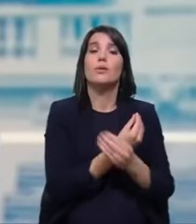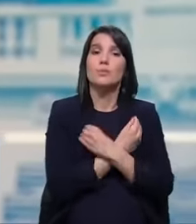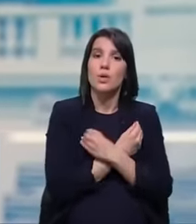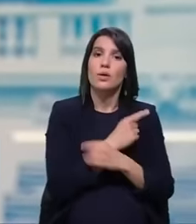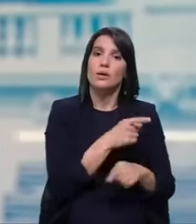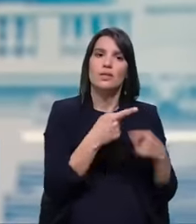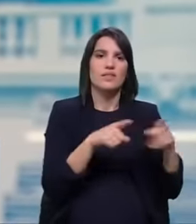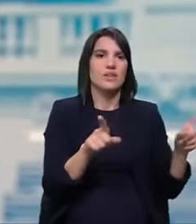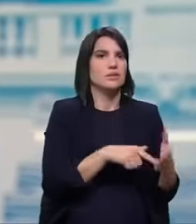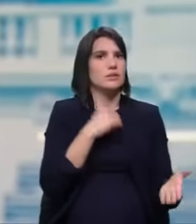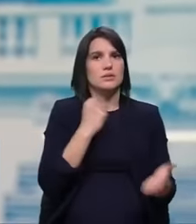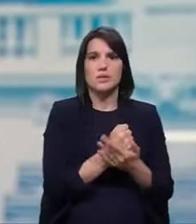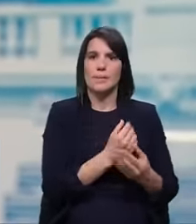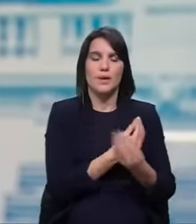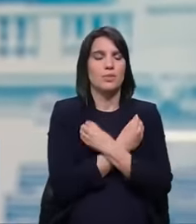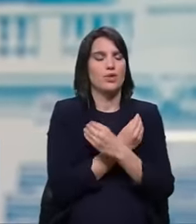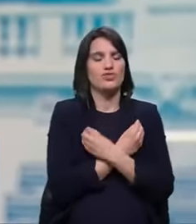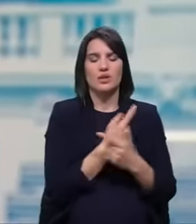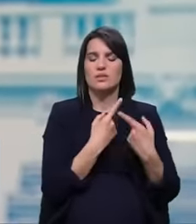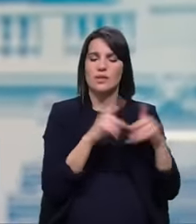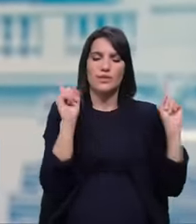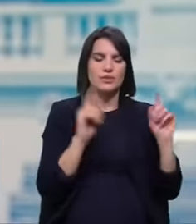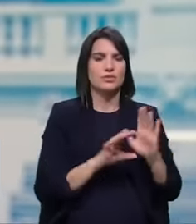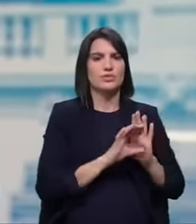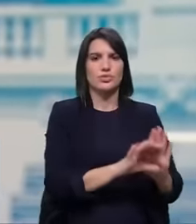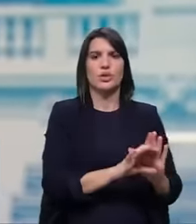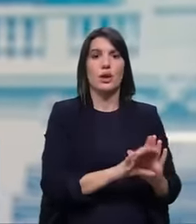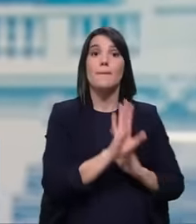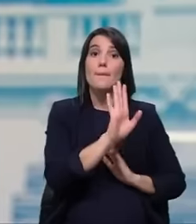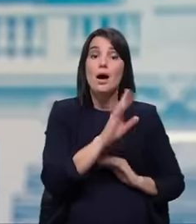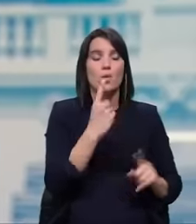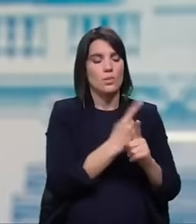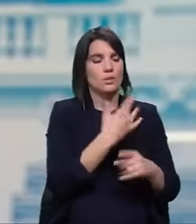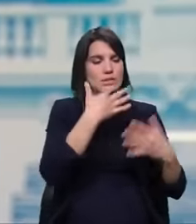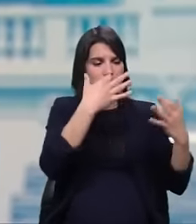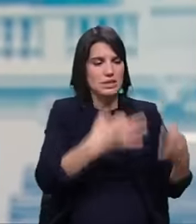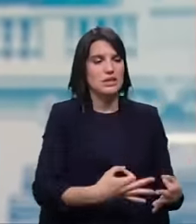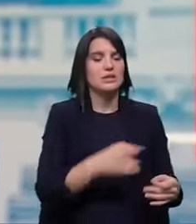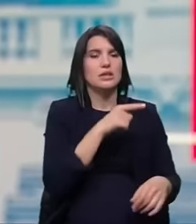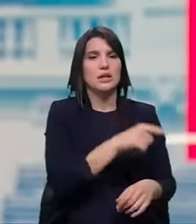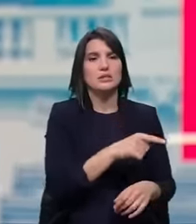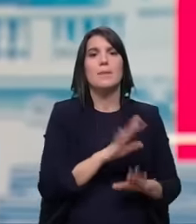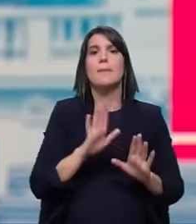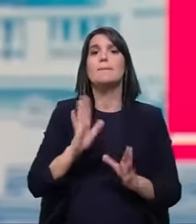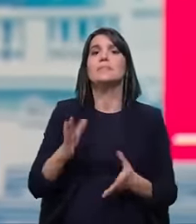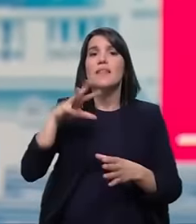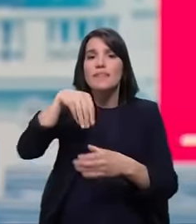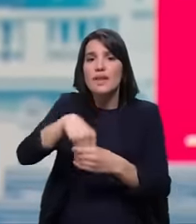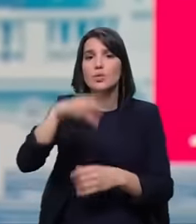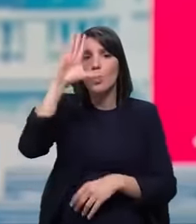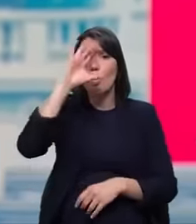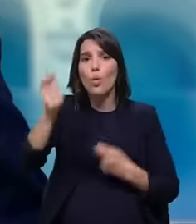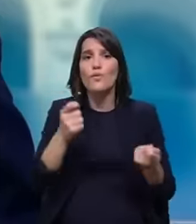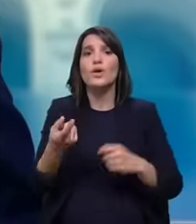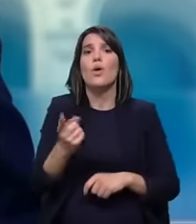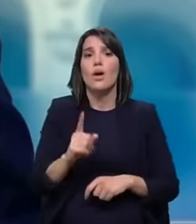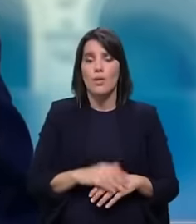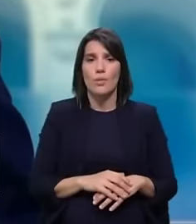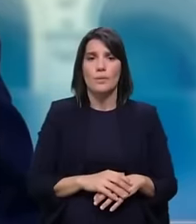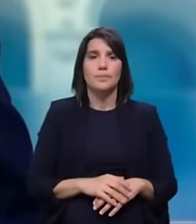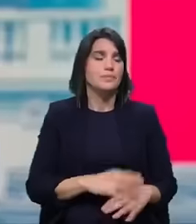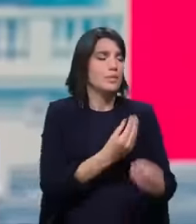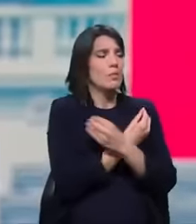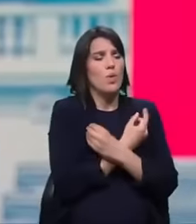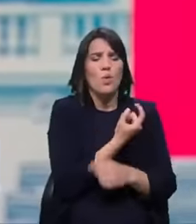isso diferenciará sempre o Bloco de Esquerda do Chega. Agora, uma coisa garante. E para isso é preciso estar dentro do governo ou não? É só uma pergunta. O que eu garanto é o Bloco de Esquerda está